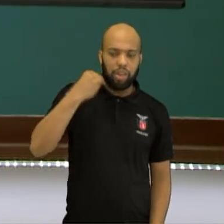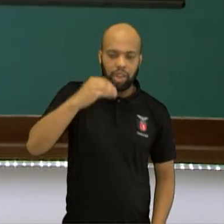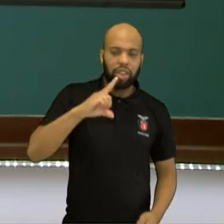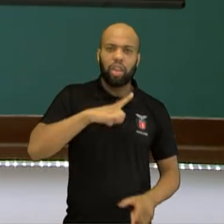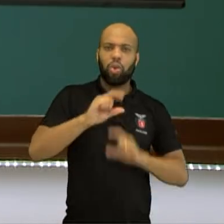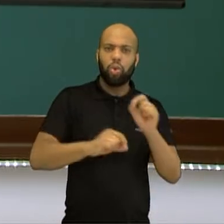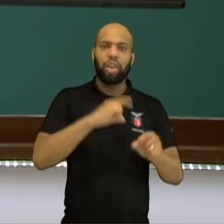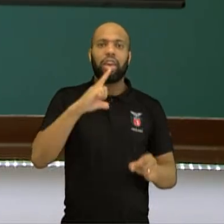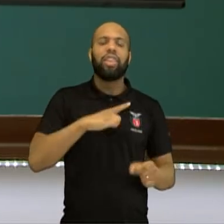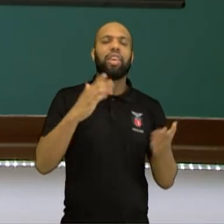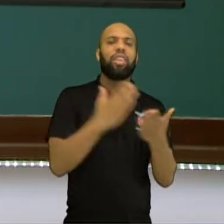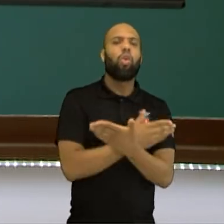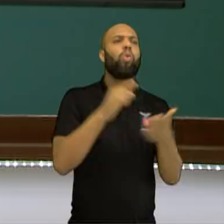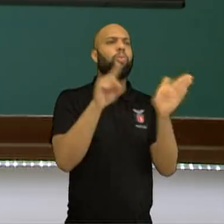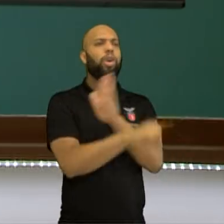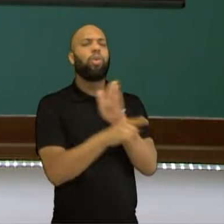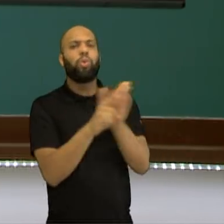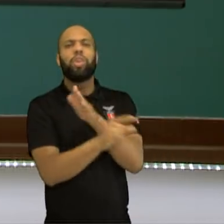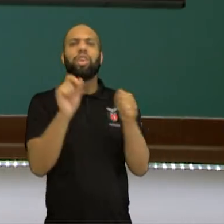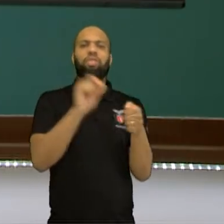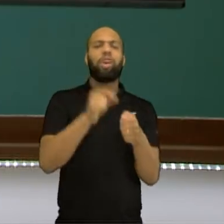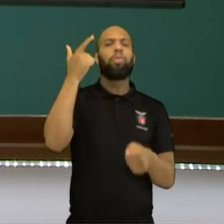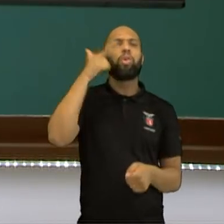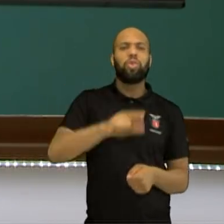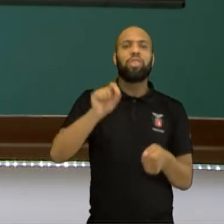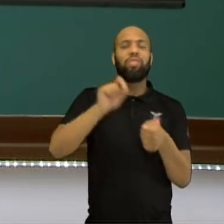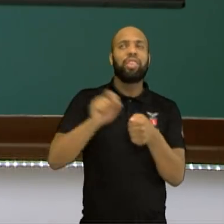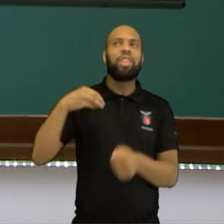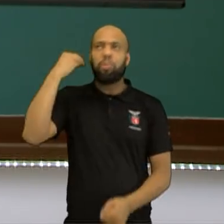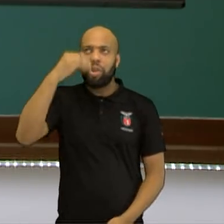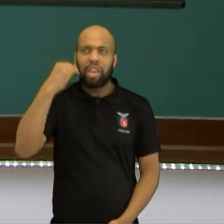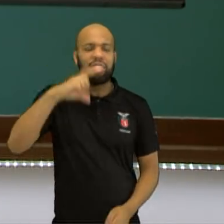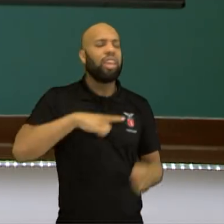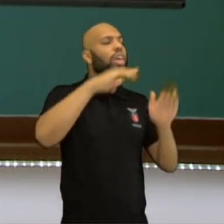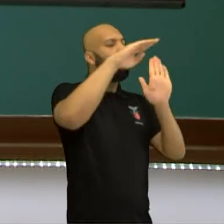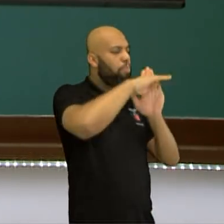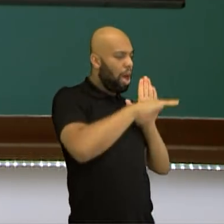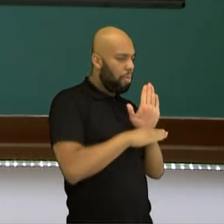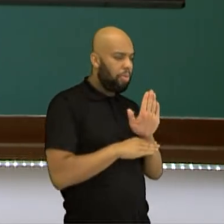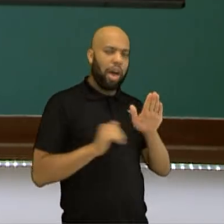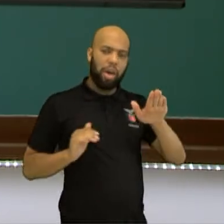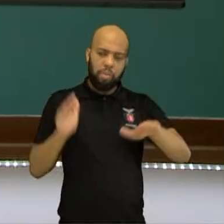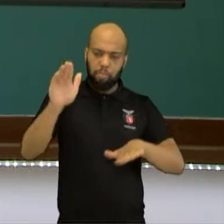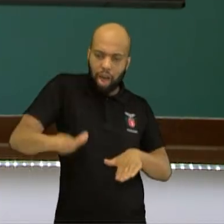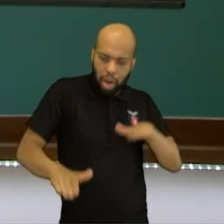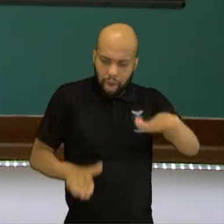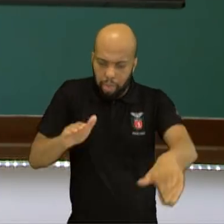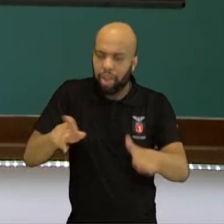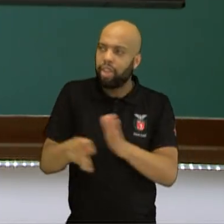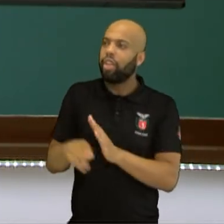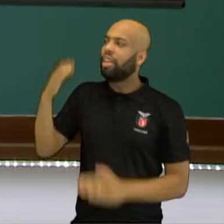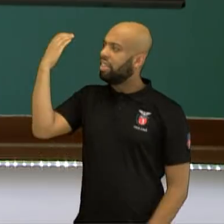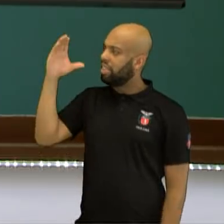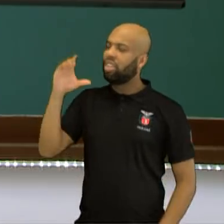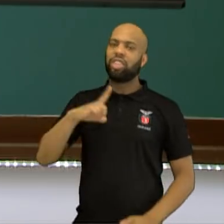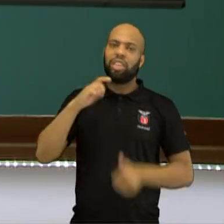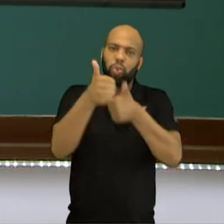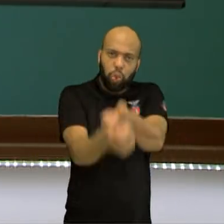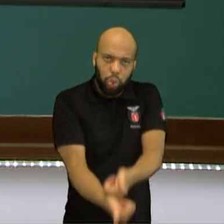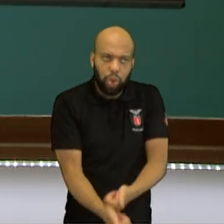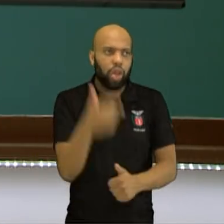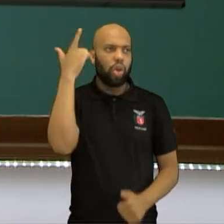formulação de hipóteses, experimentos, há todo um critério, um passo a passo que o cientista seguia